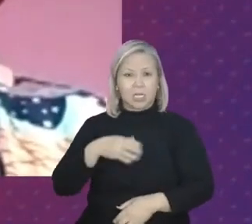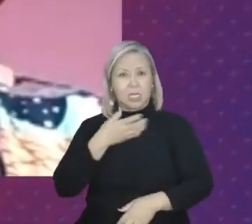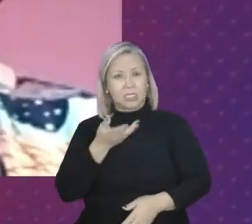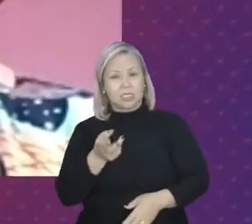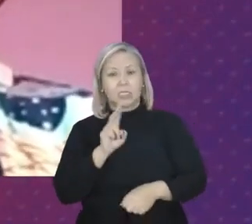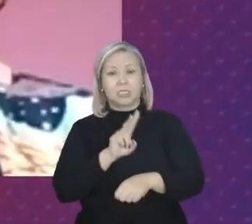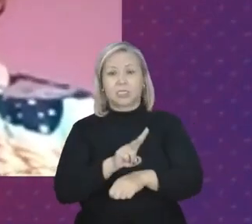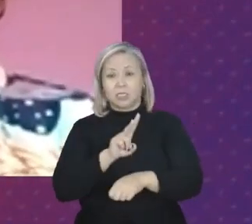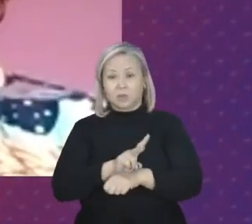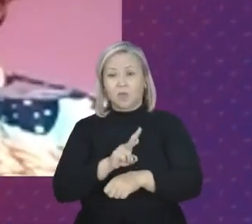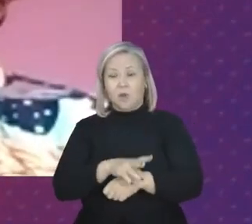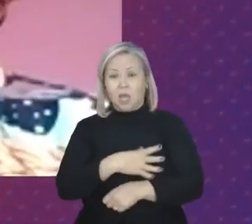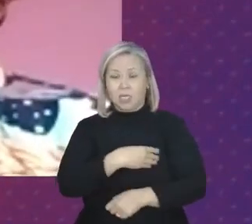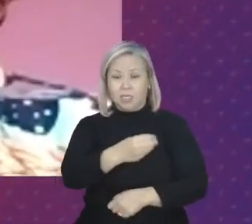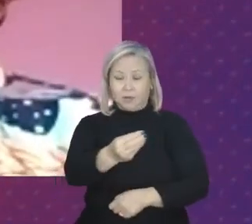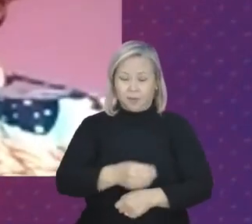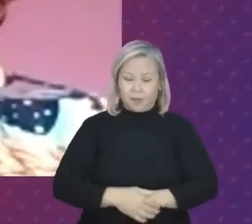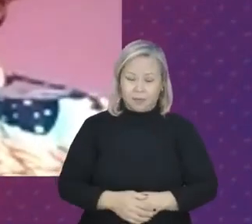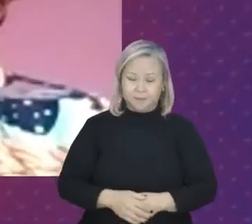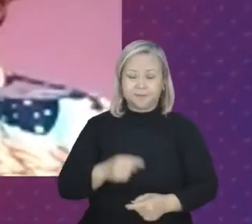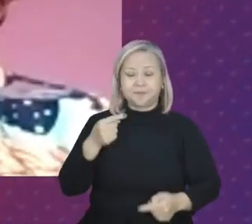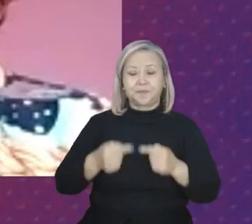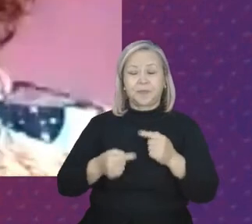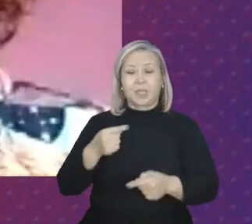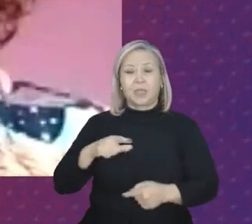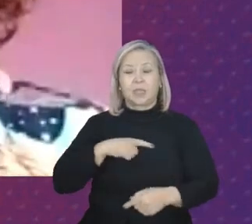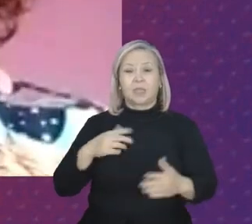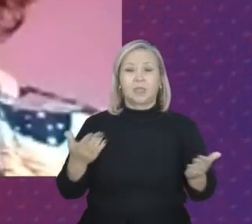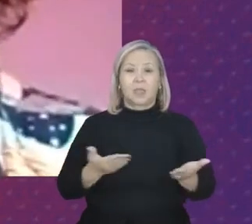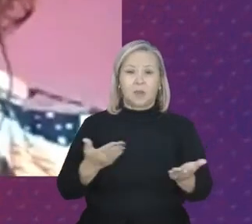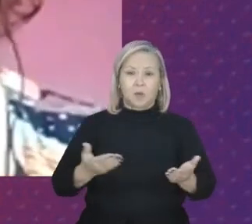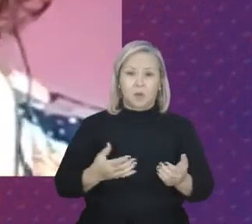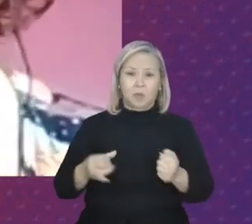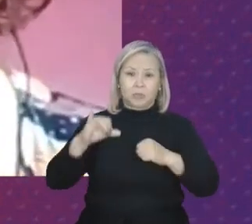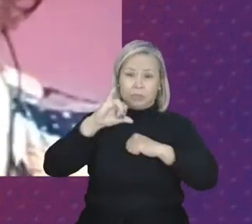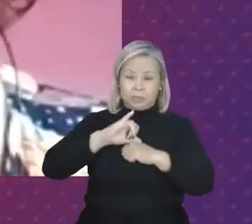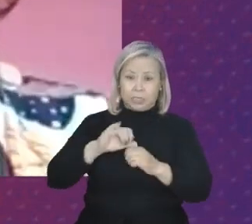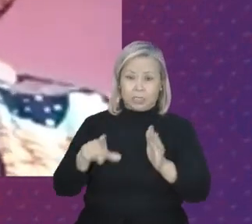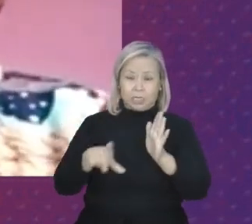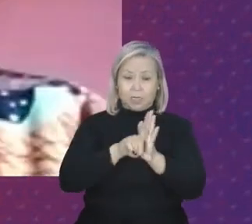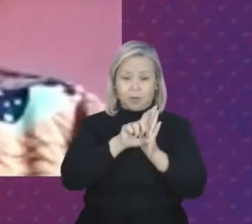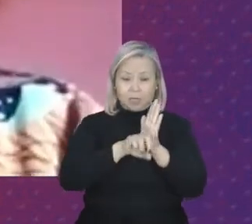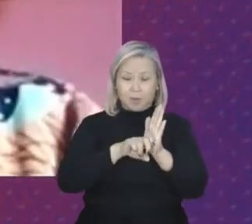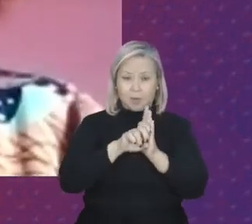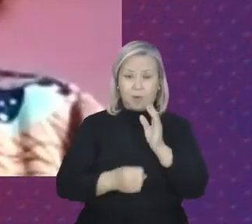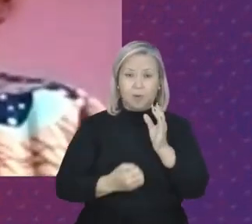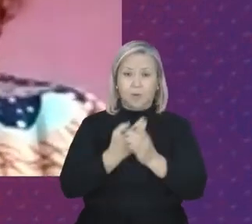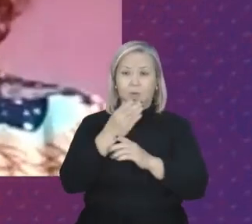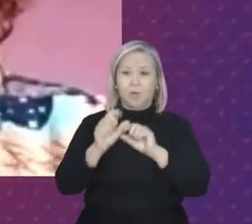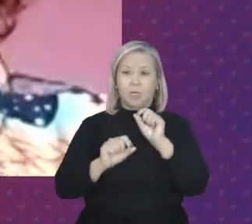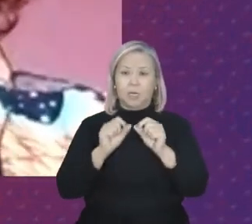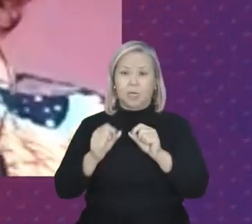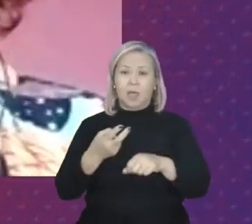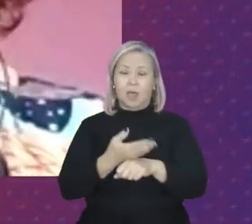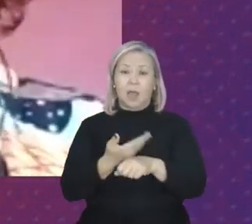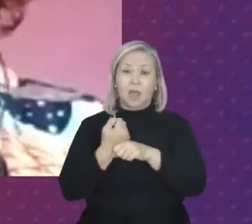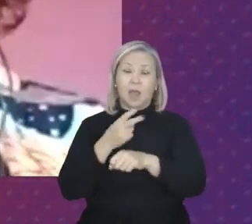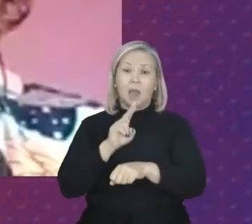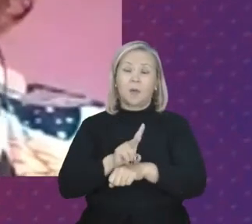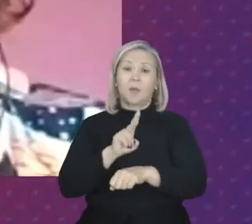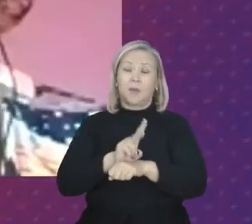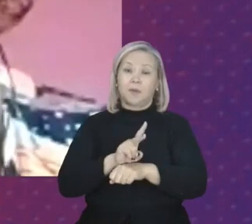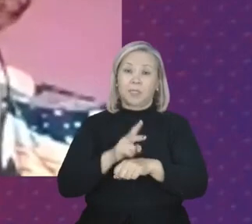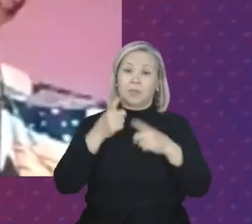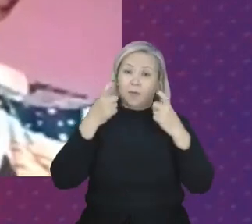Então, uma das grandes discussões que a gente tem hoje no cerne da Lei Maria da Penha é como gerar prevenção à violência